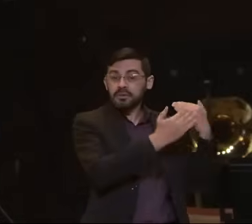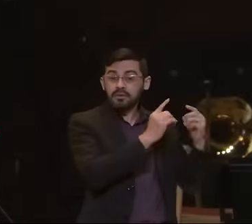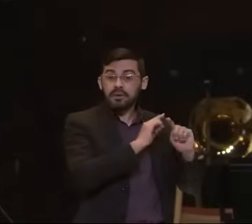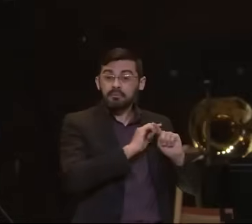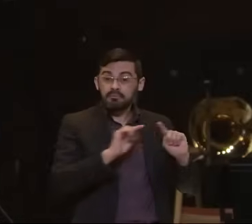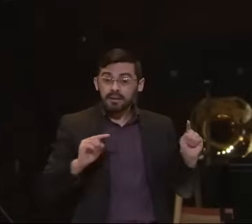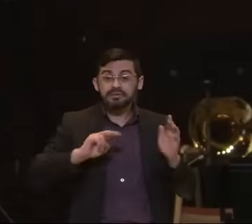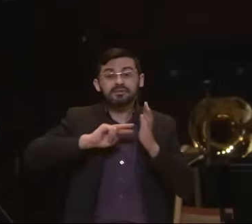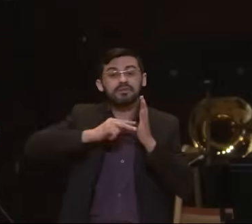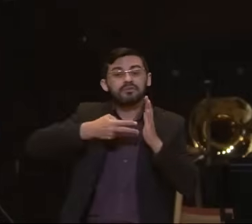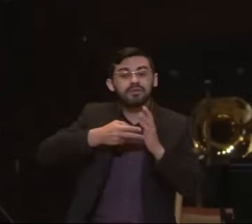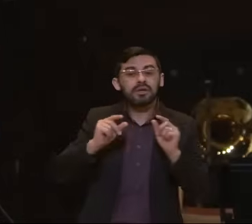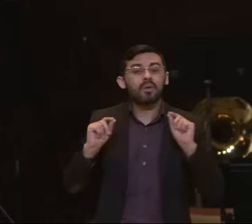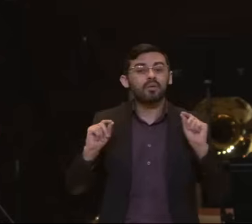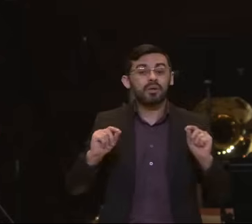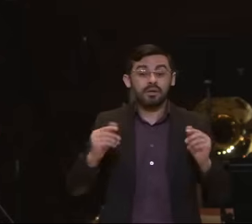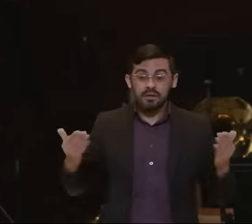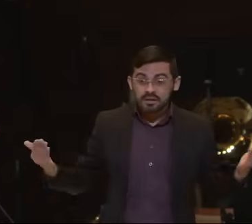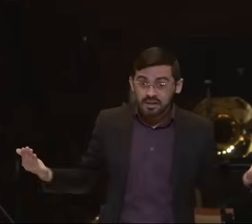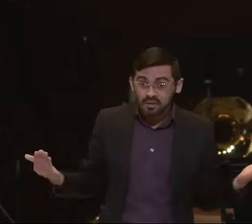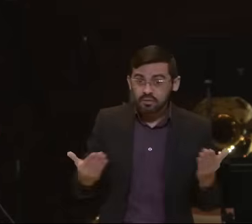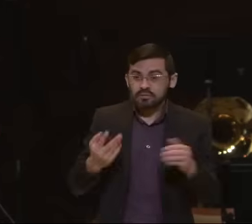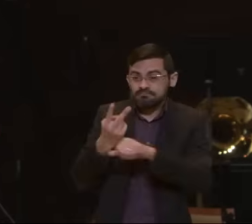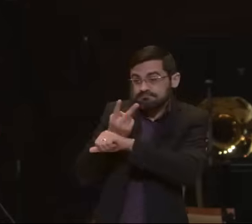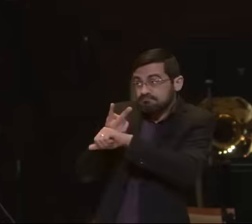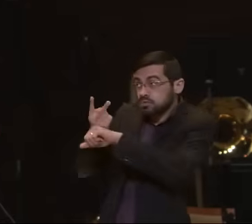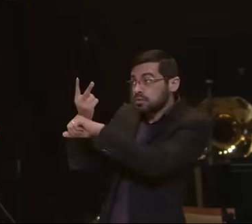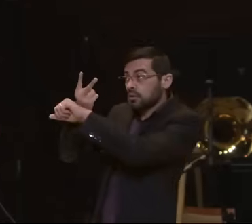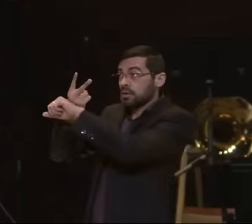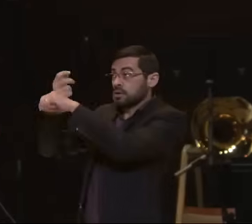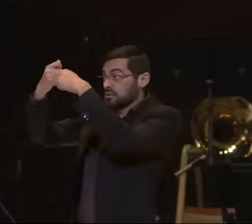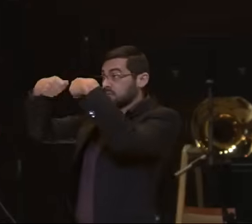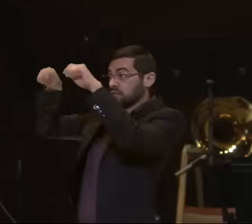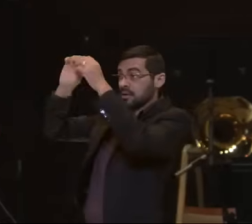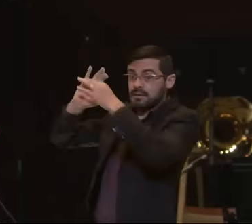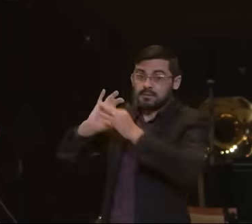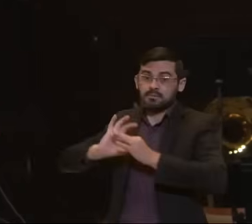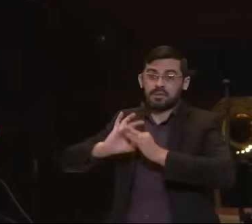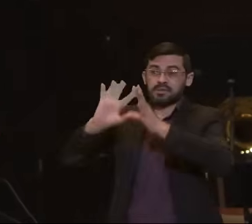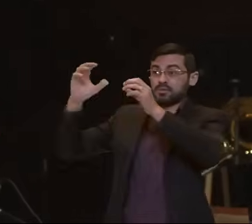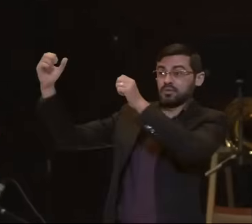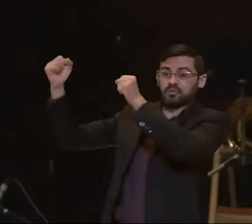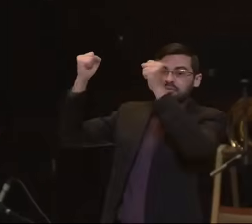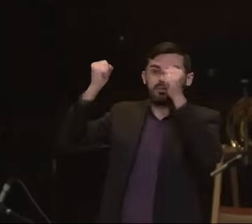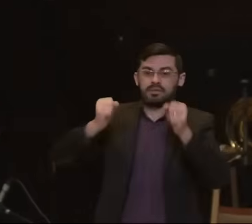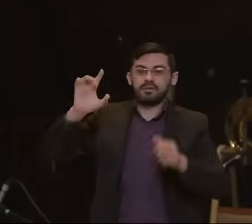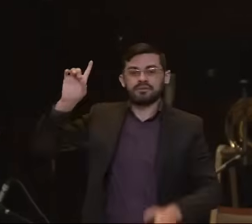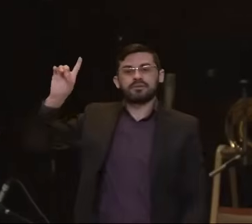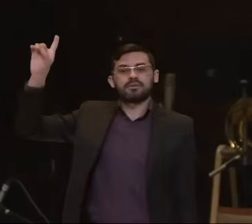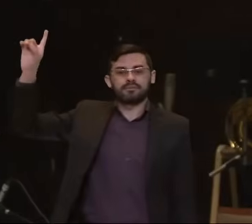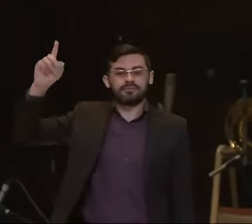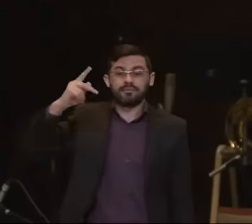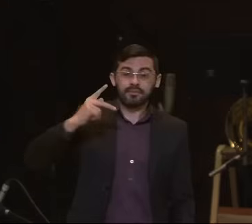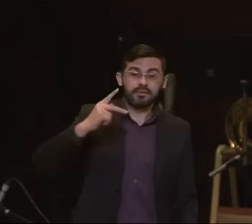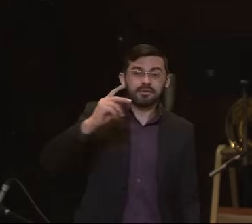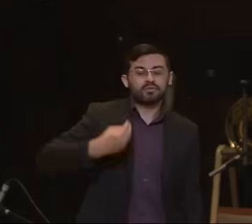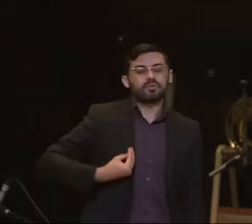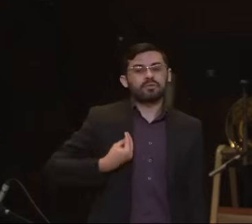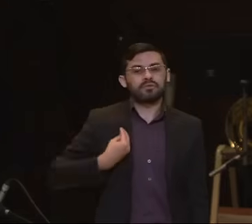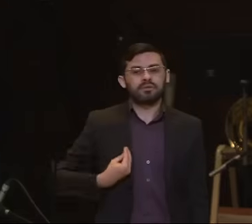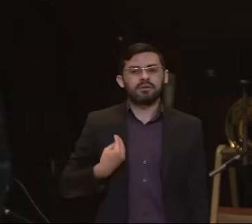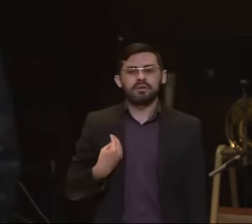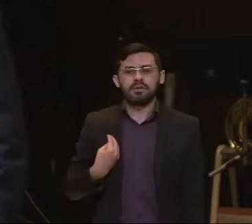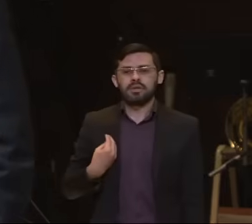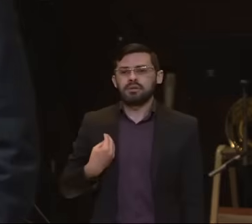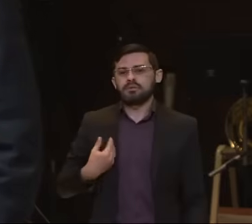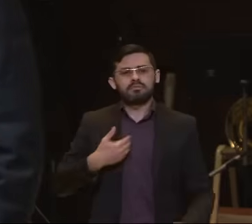Significa que você vai buscar libertação no poder do Espírito Santo de Deus na sua vida. Como